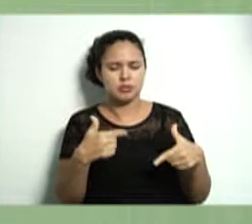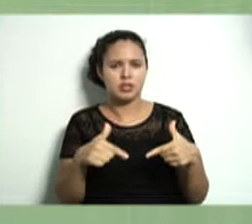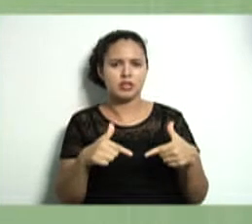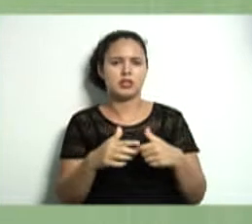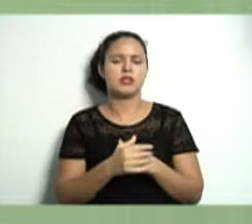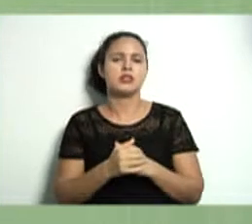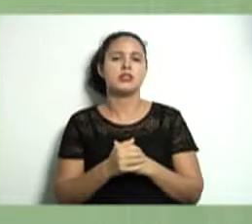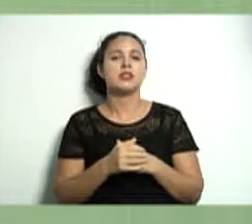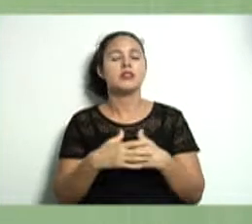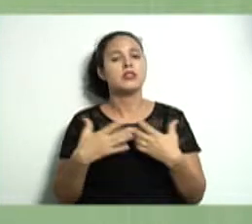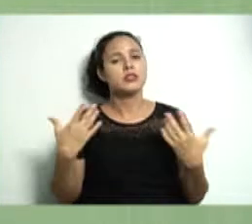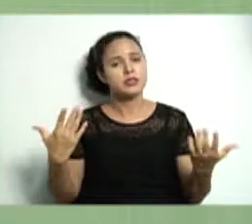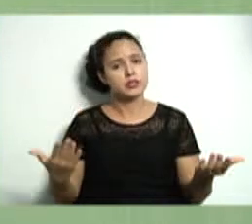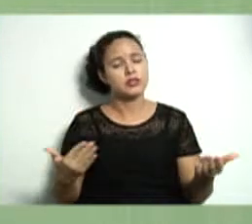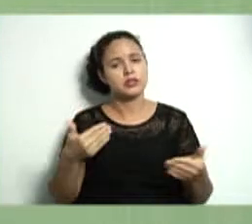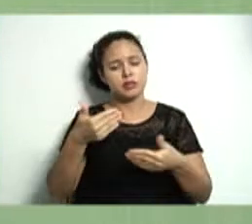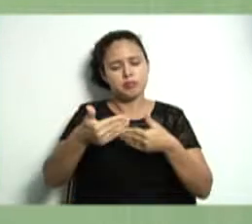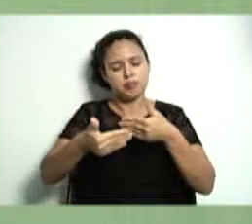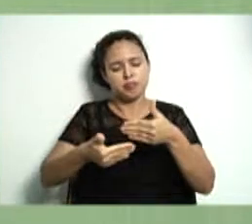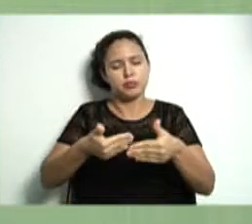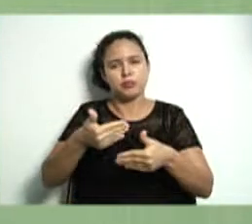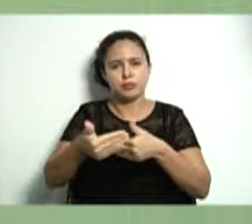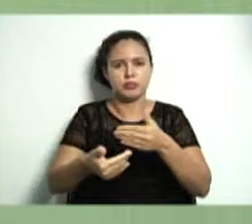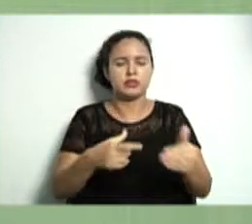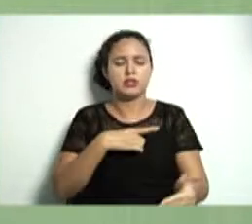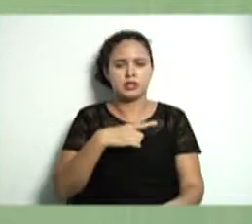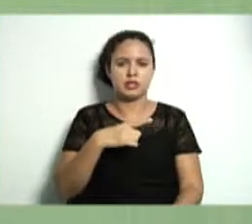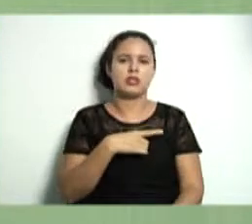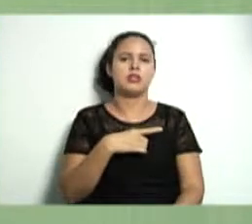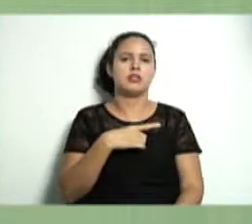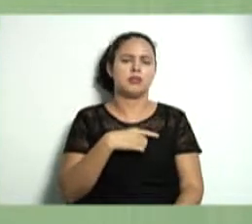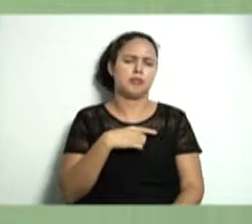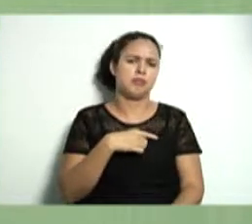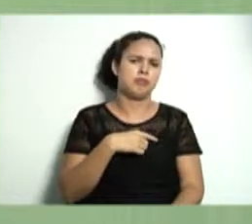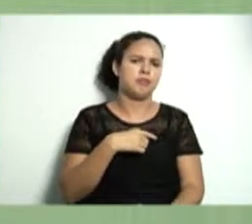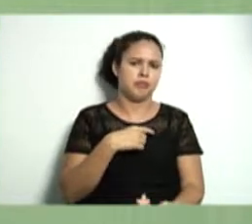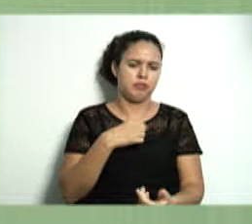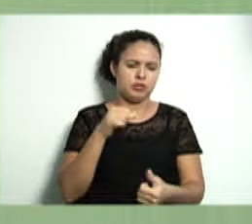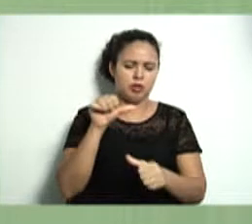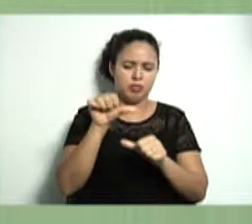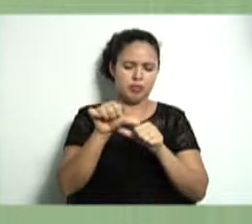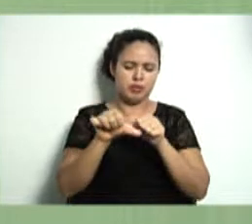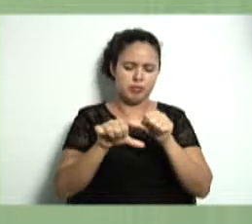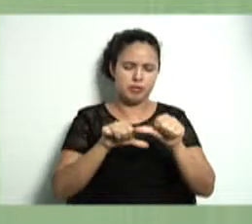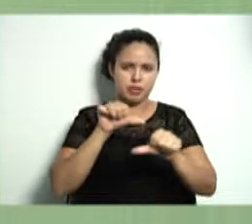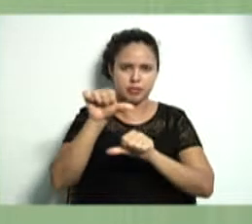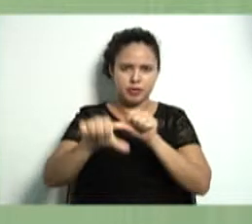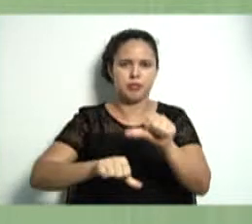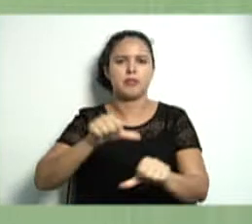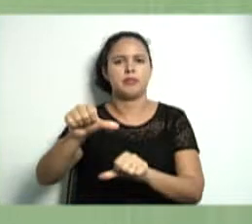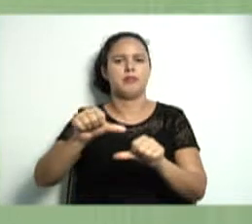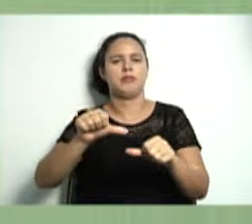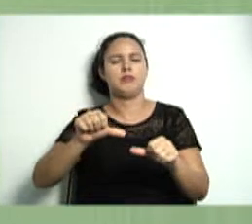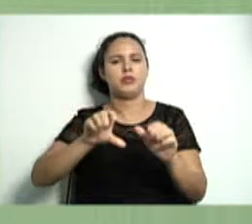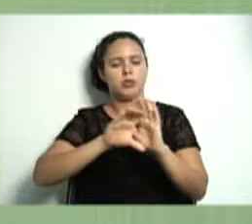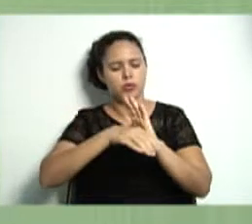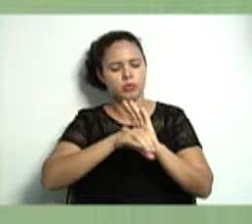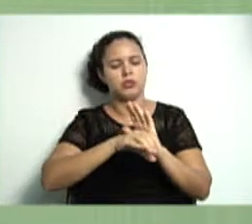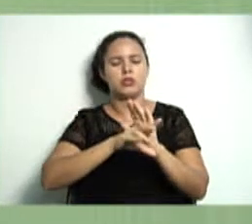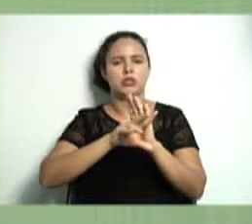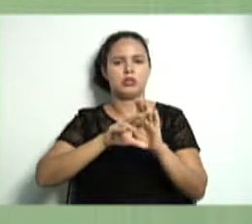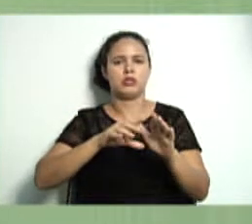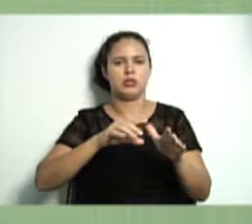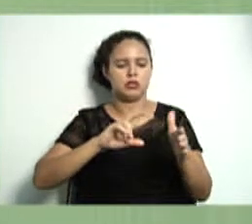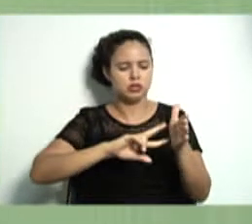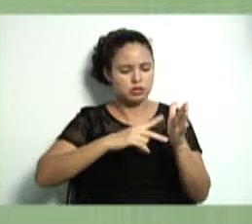né? E aí houve muitas coisas que modificaram, né, as formas